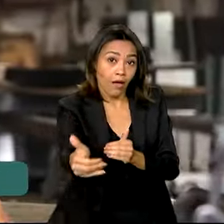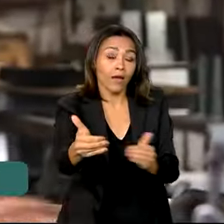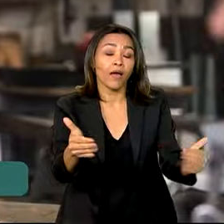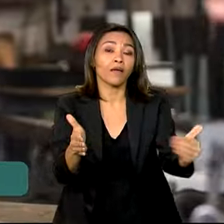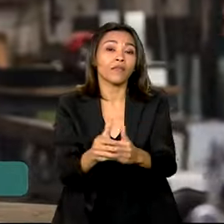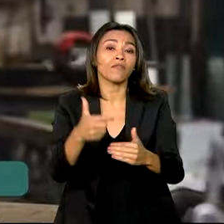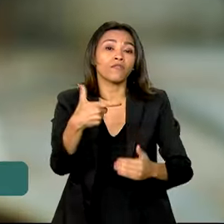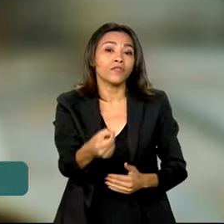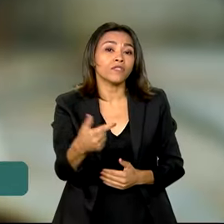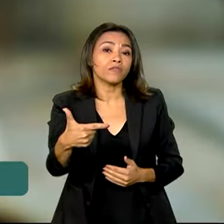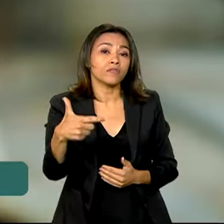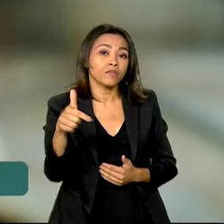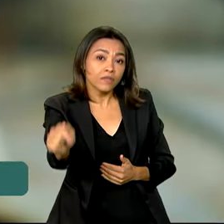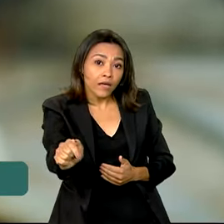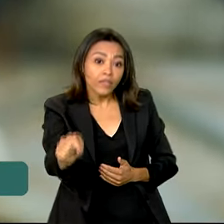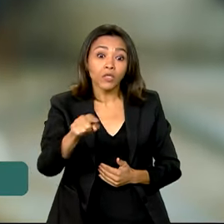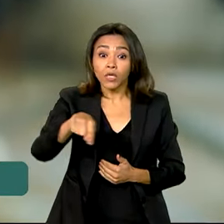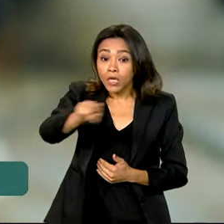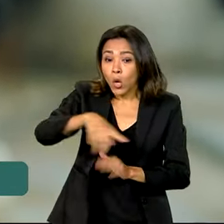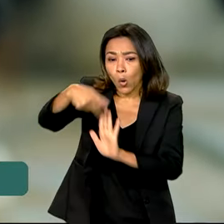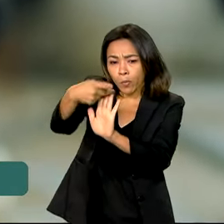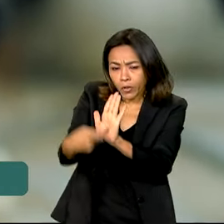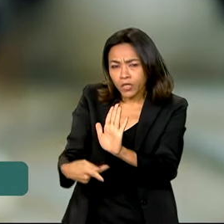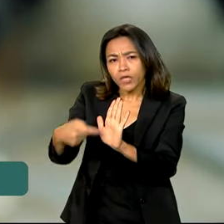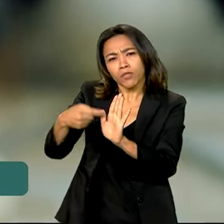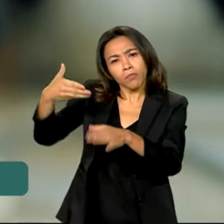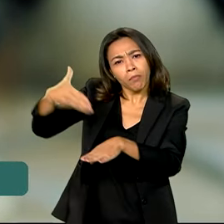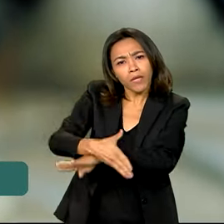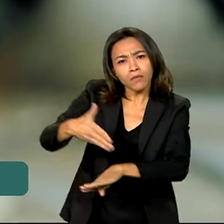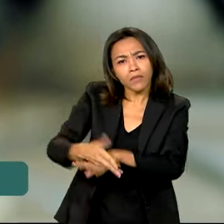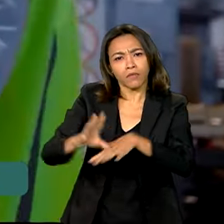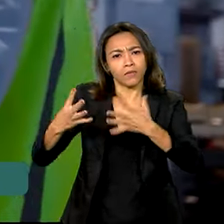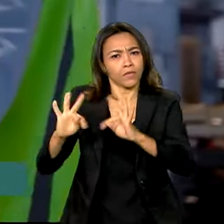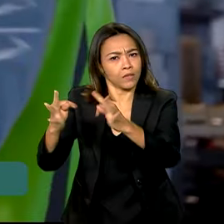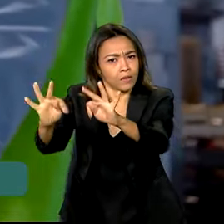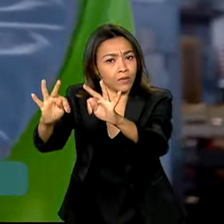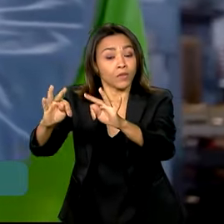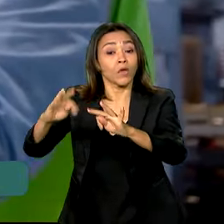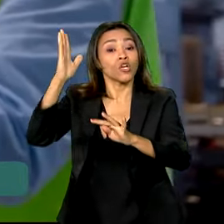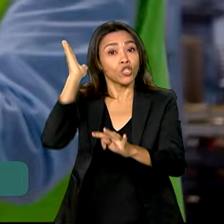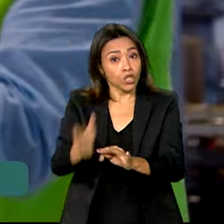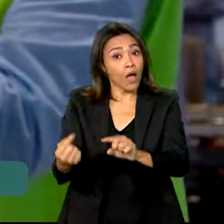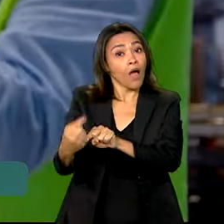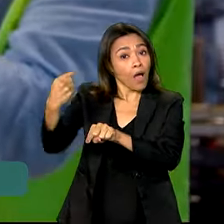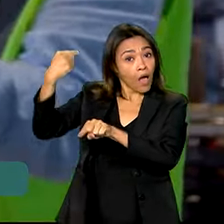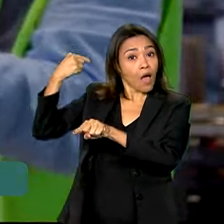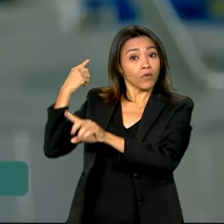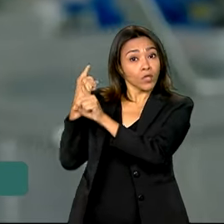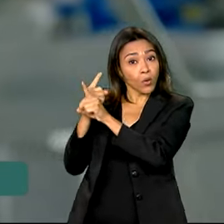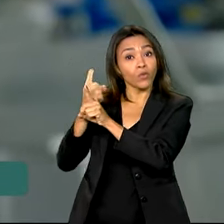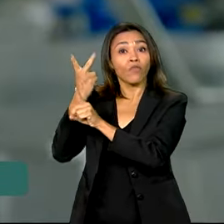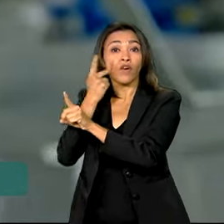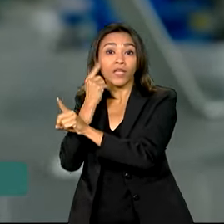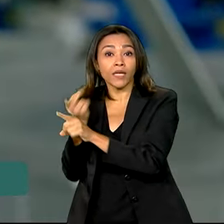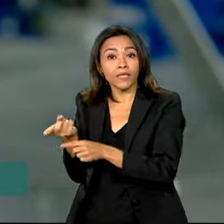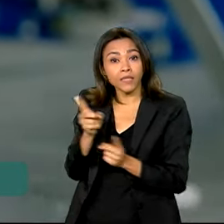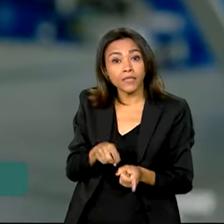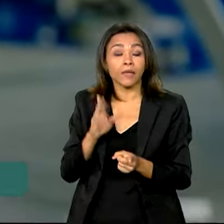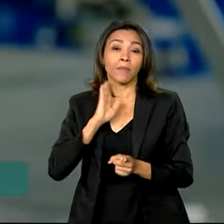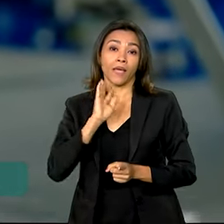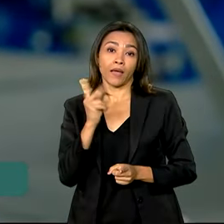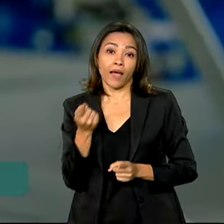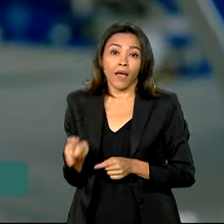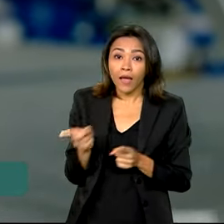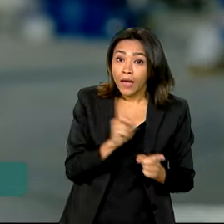2027 para o projeto de engajamento digital. Os eventos já ocorreram em Fortaleza, Belo Horizonte